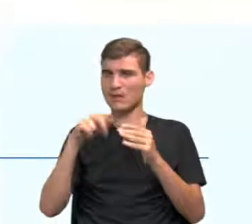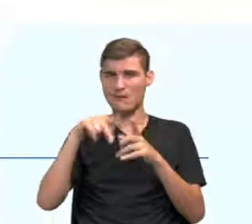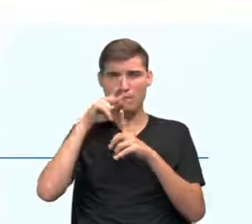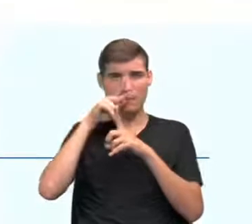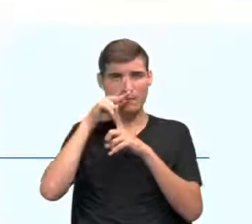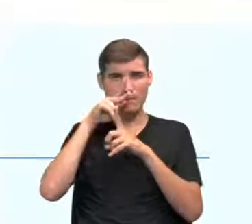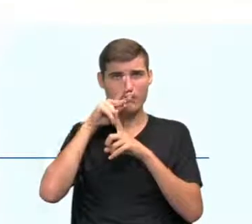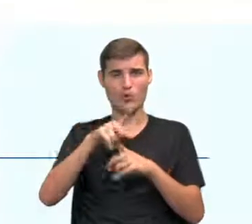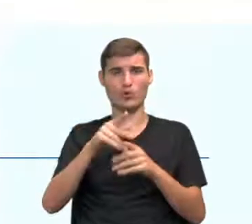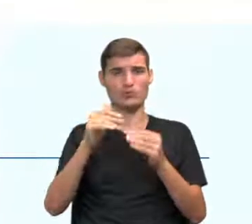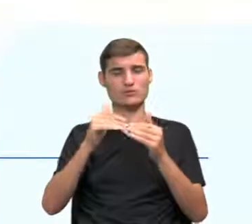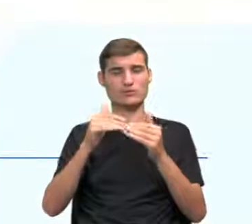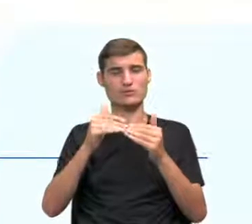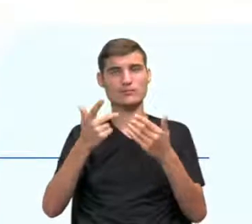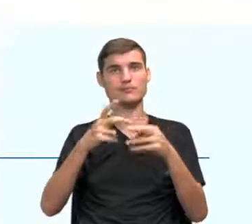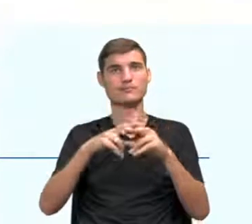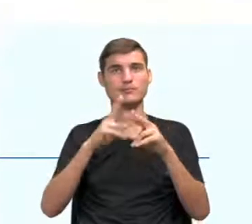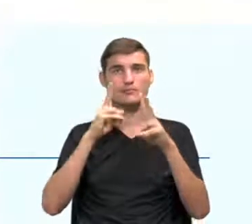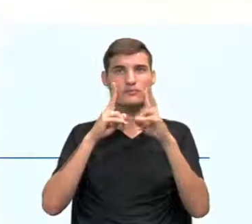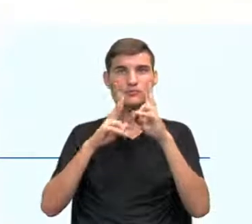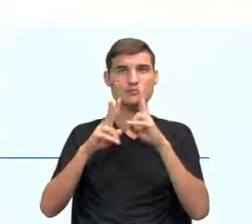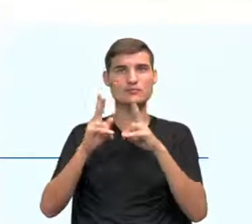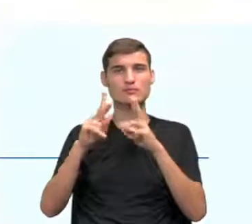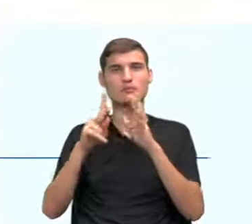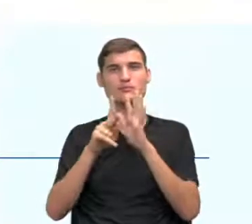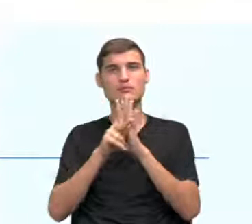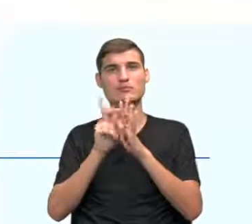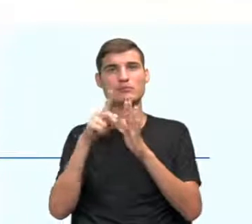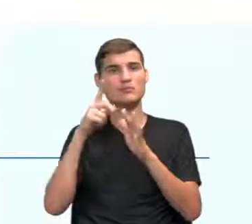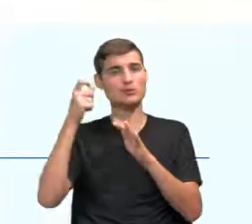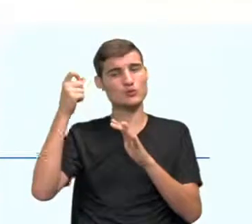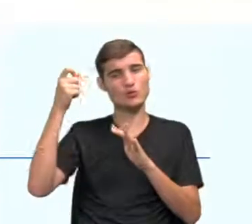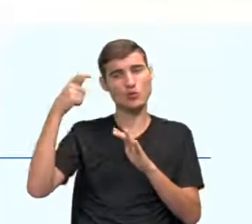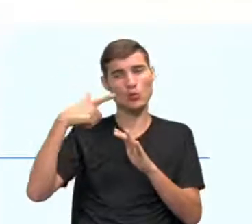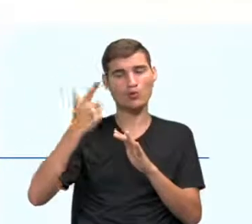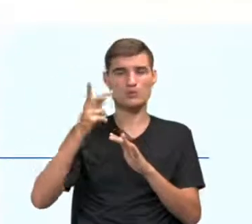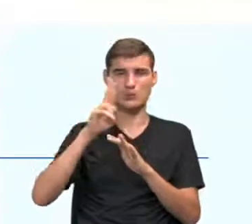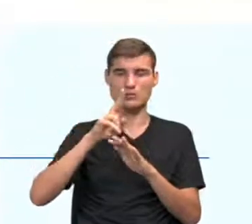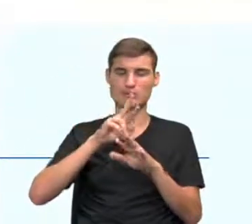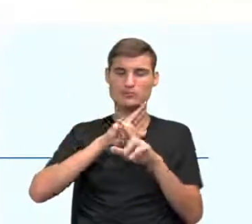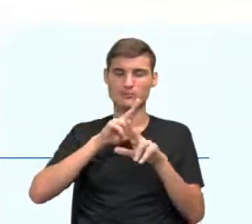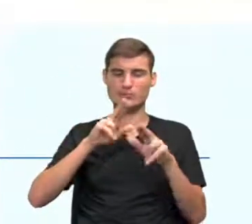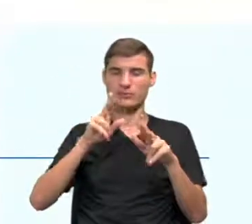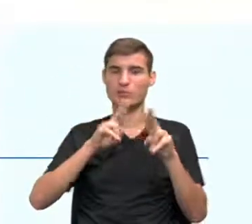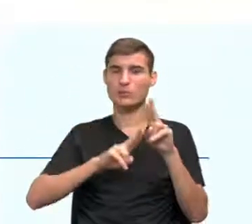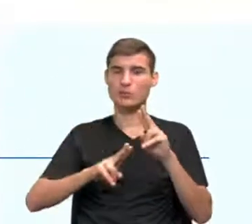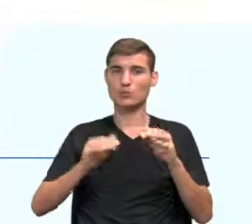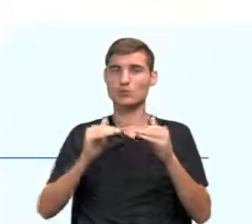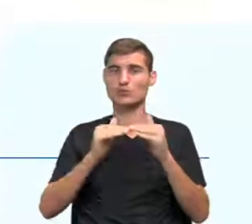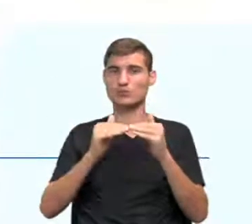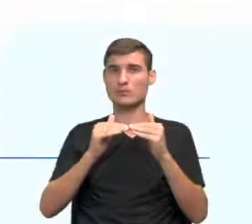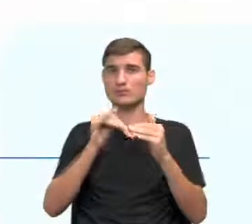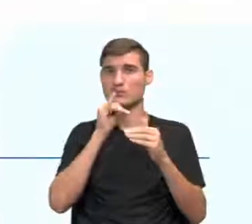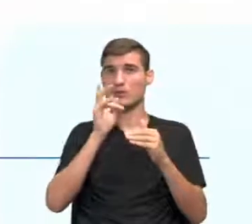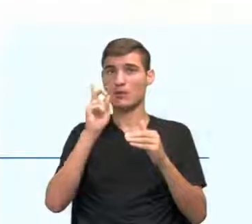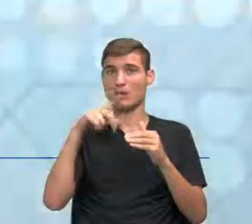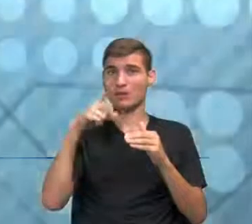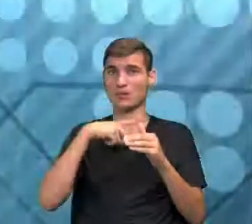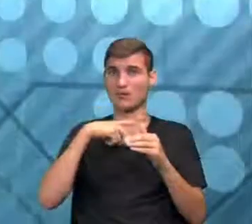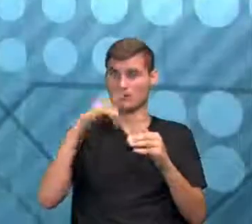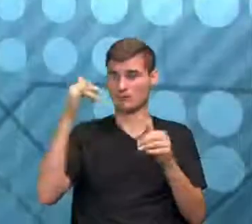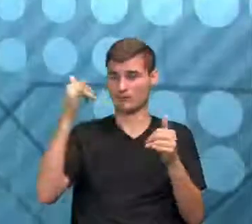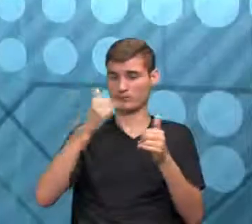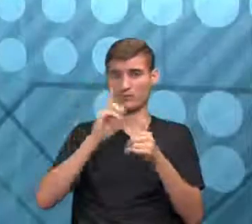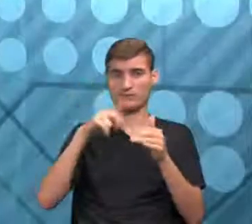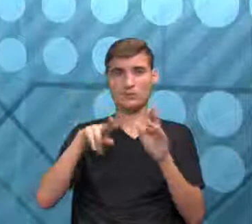altíssima. Então, o raio ultravioleta, que é utilizado para diversos fatores. O raio ultravioleta pode